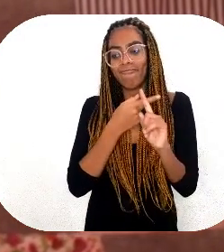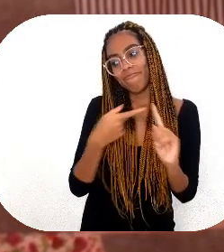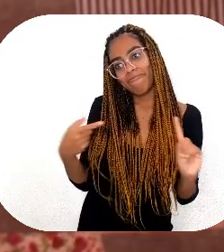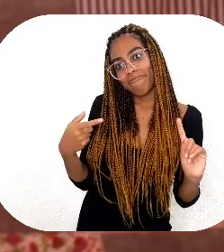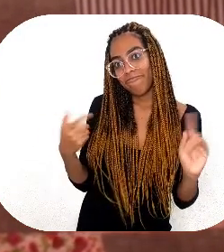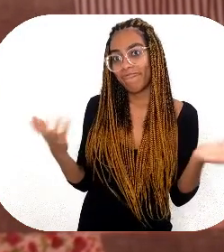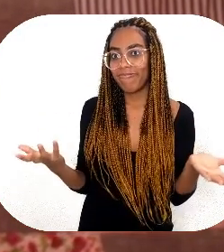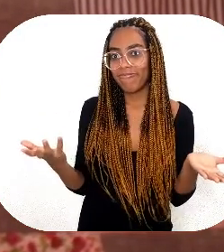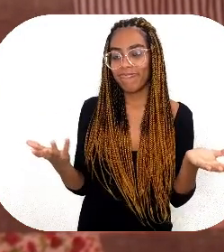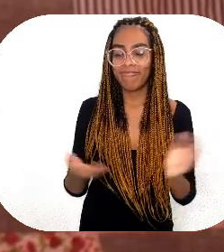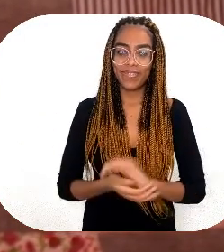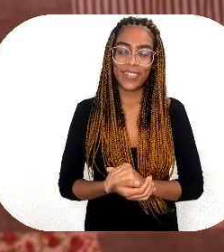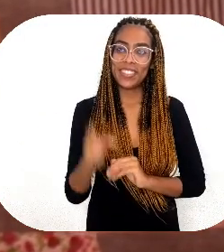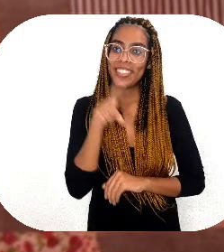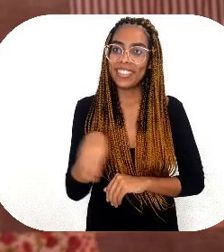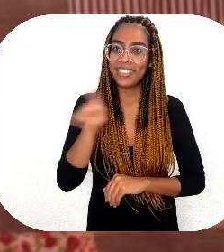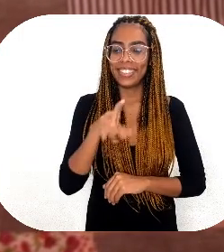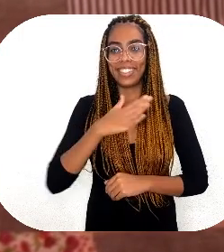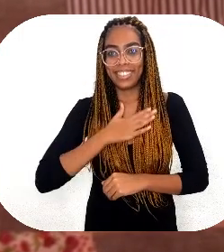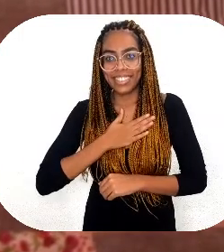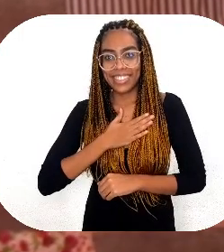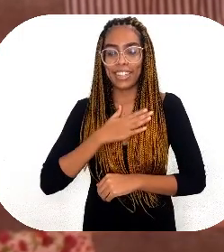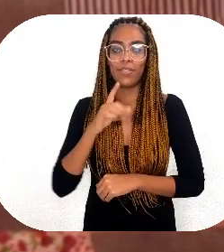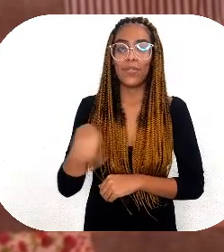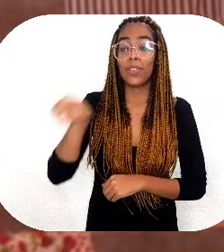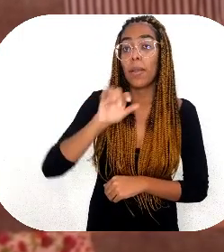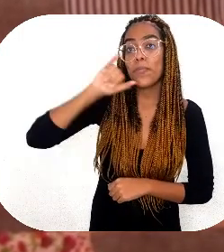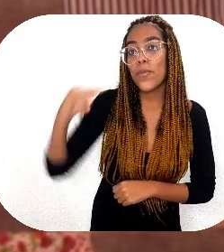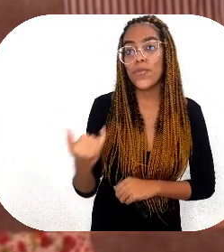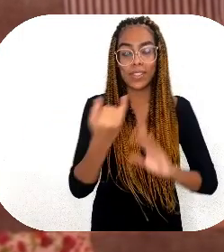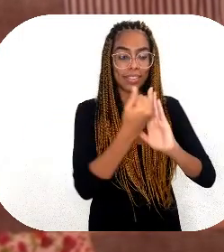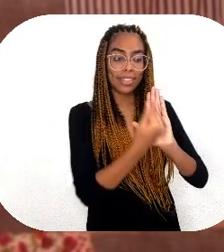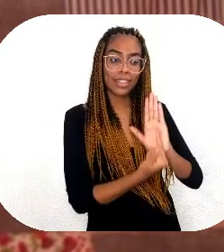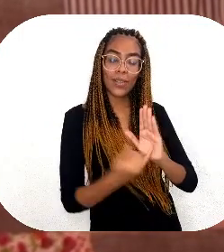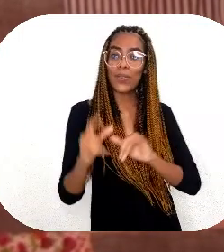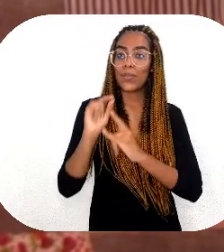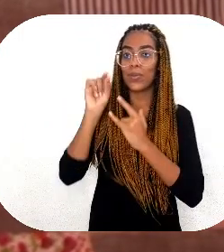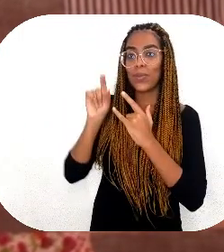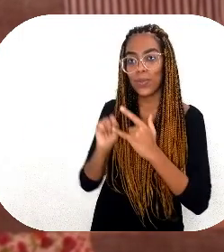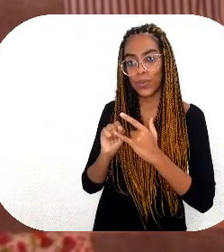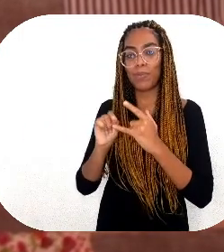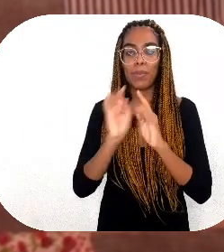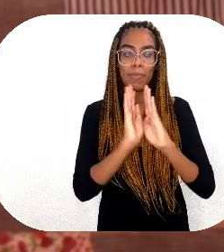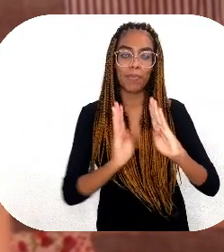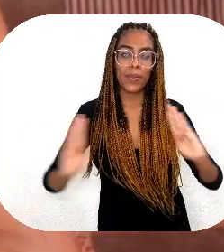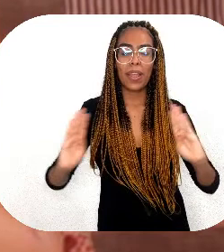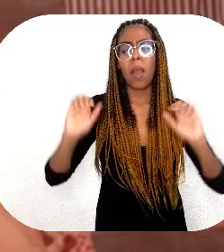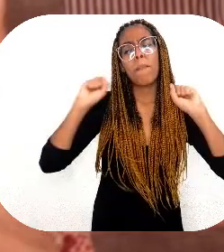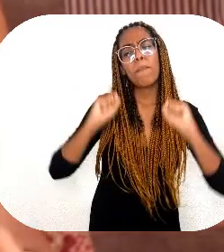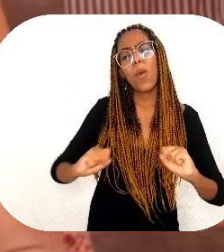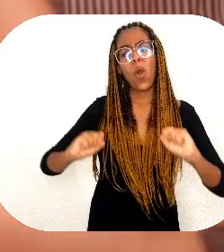E essa é a história dos amigos, mas nem tanto. Espero que vocês tenham